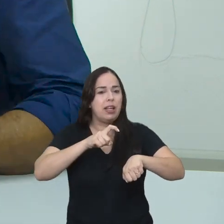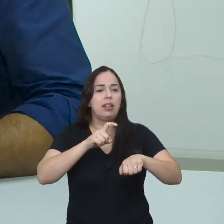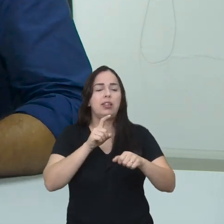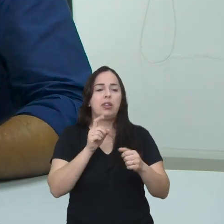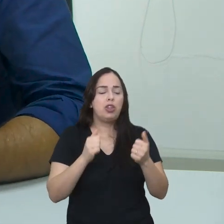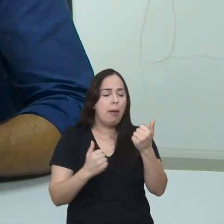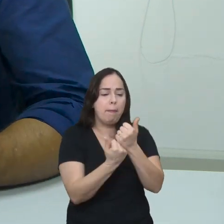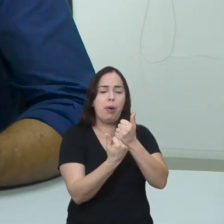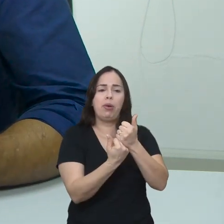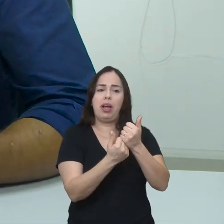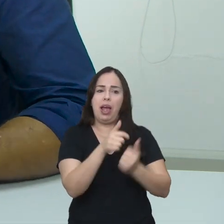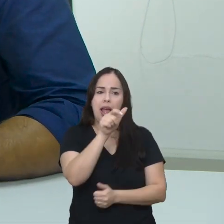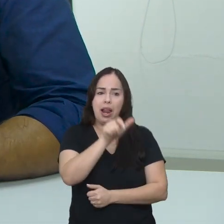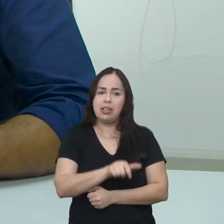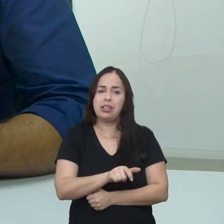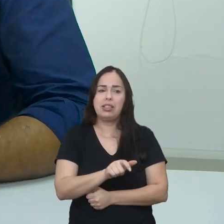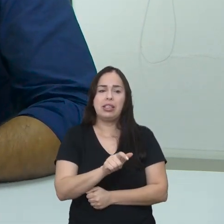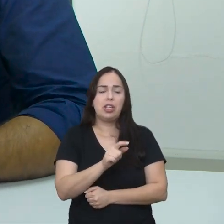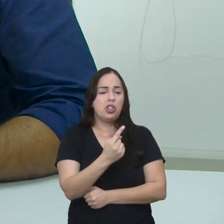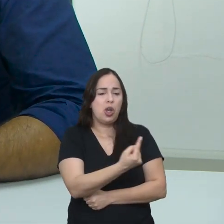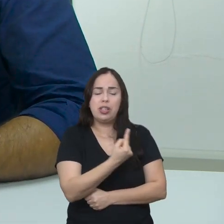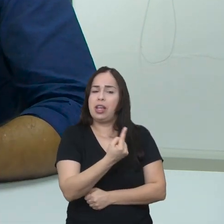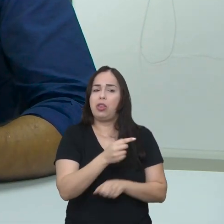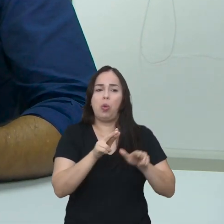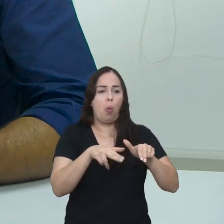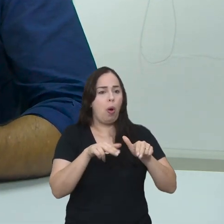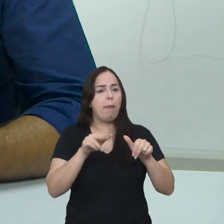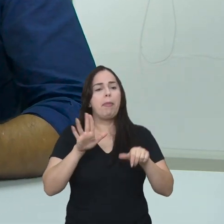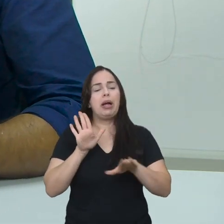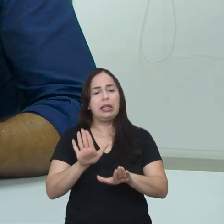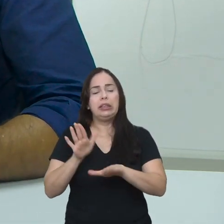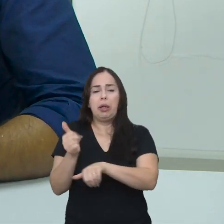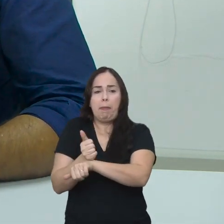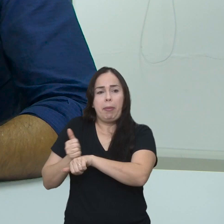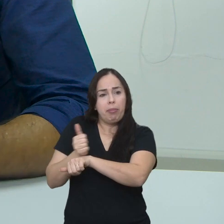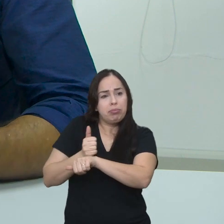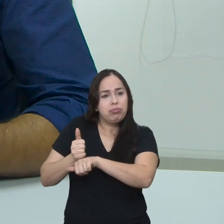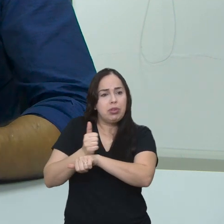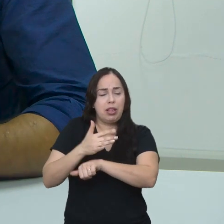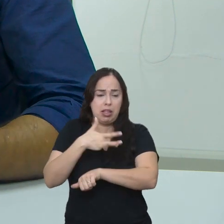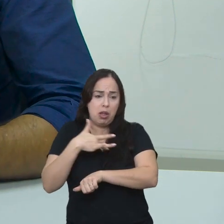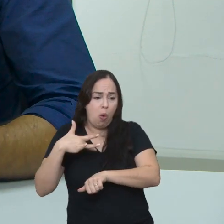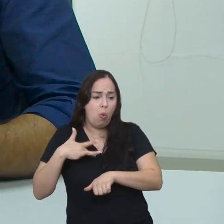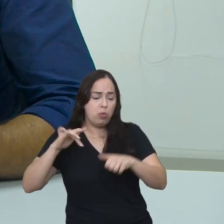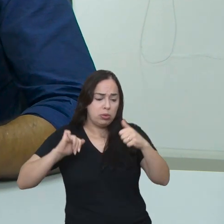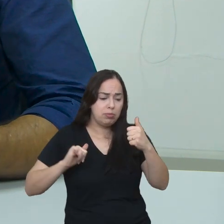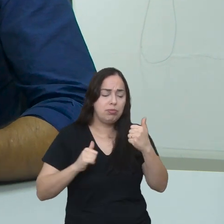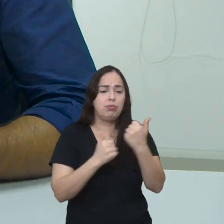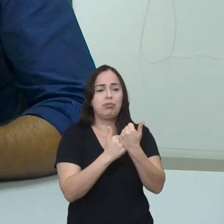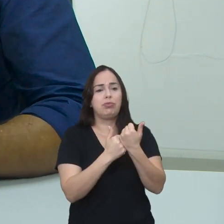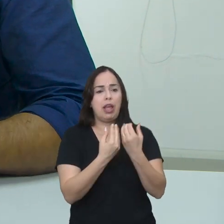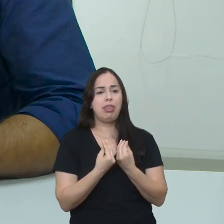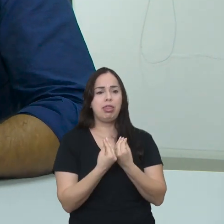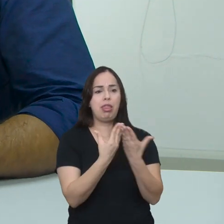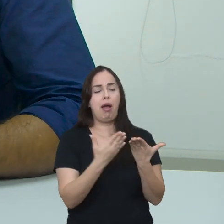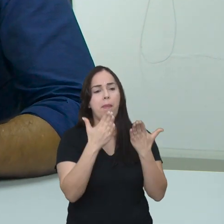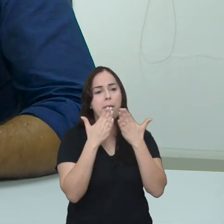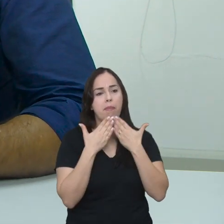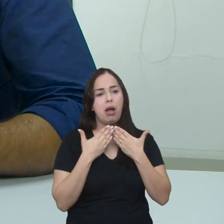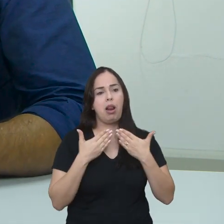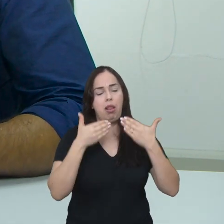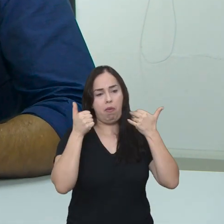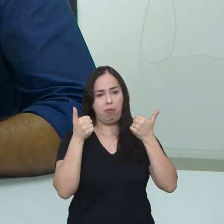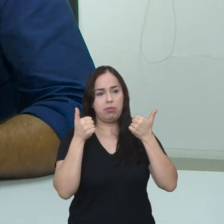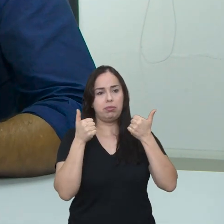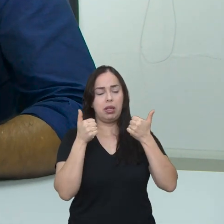ter né já de imediato também todo esse Amparo dela saber que ela não está sozinha mas tem profissionais da Saúde ali para dar